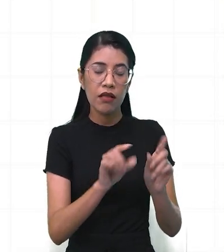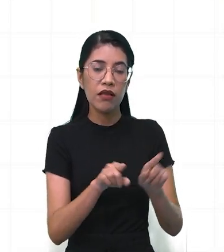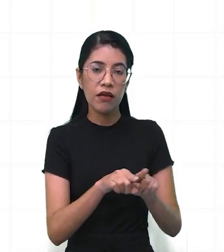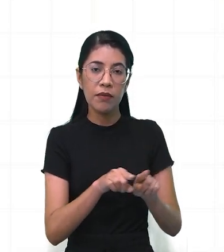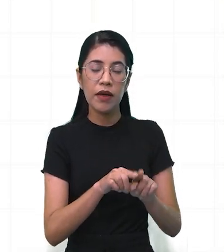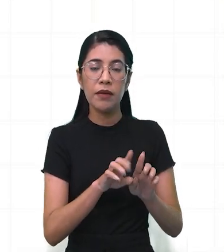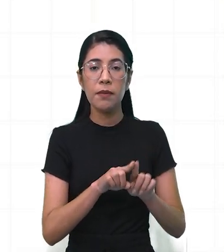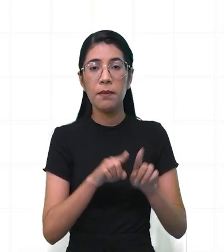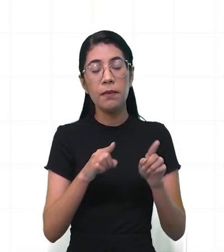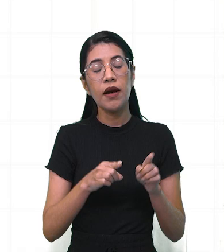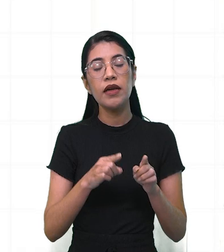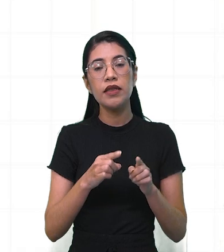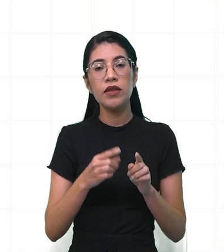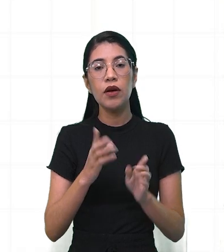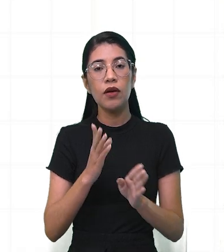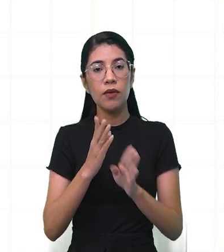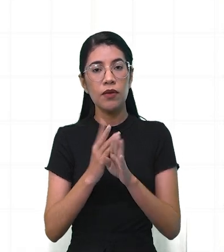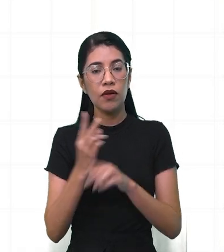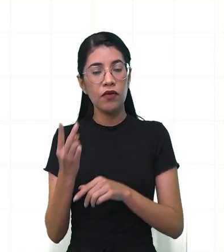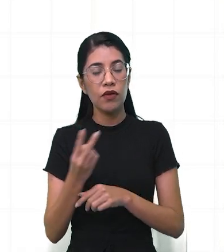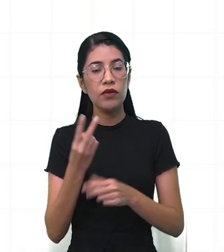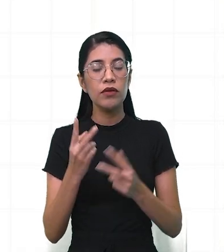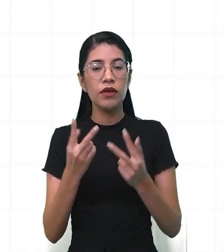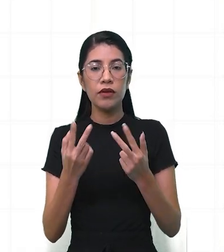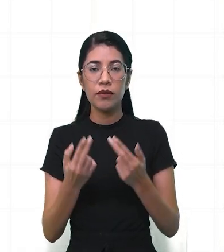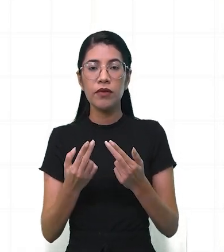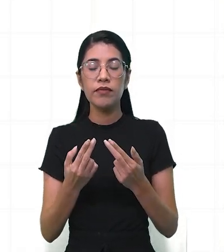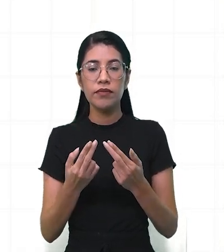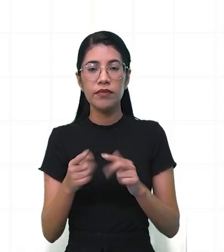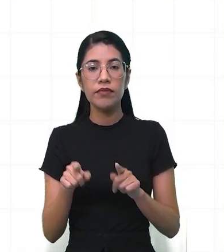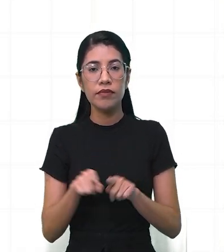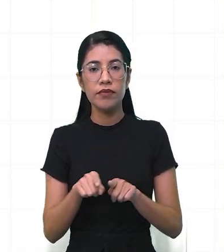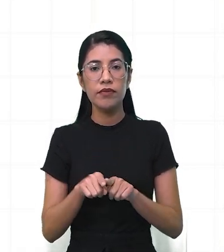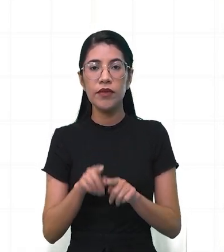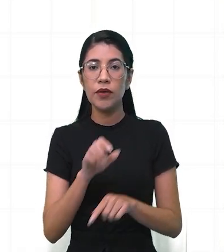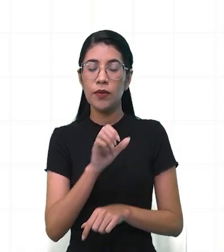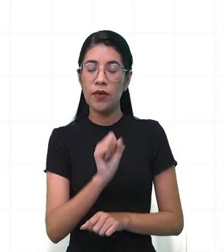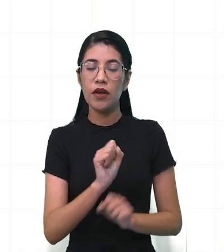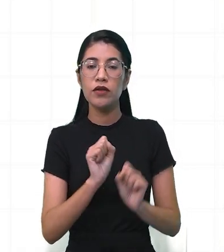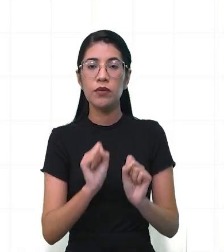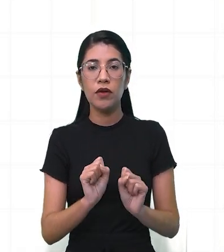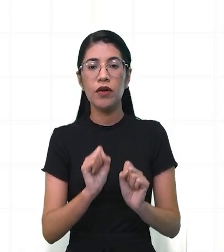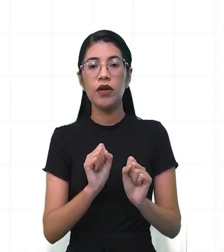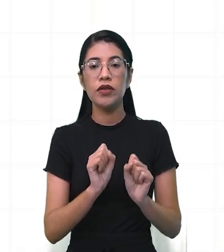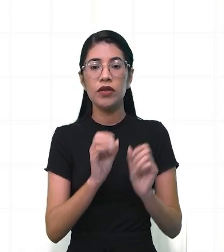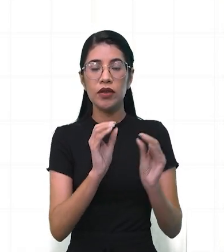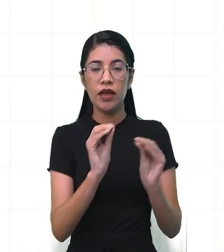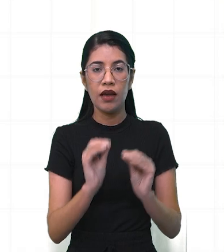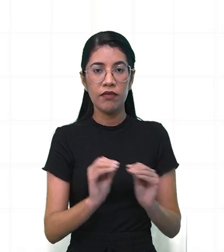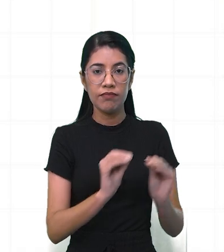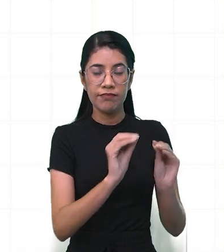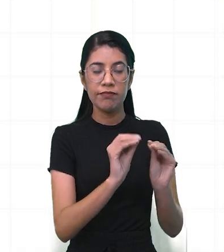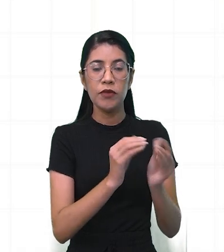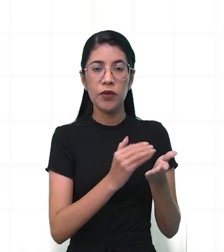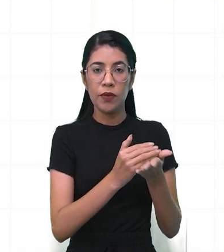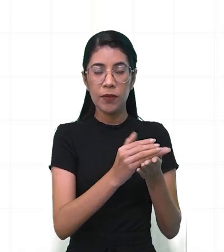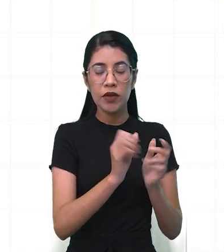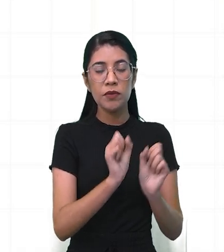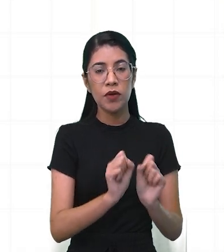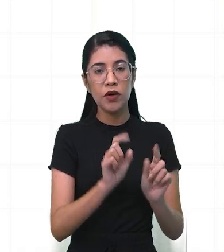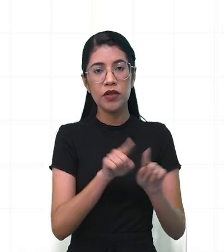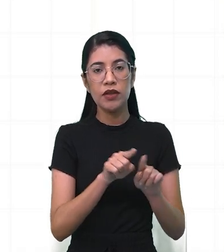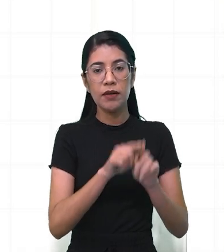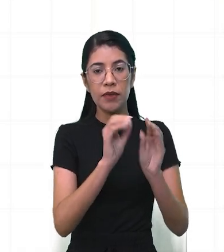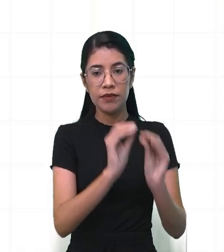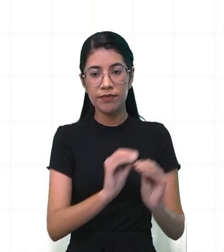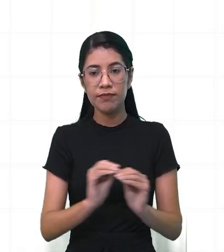mas daria o mesmo resultado, não importa, é uma igualdade. O S pode estar aqui, ó, na frente, como pode estar